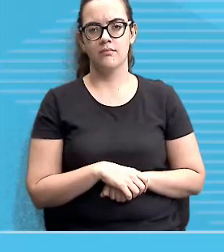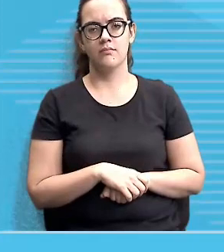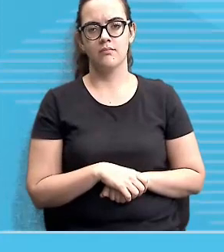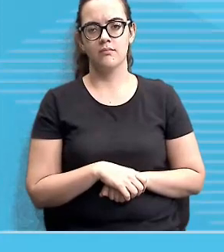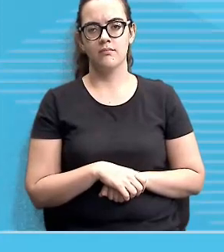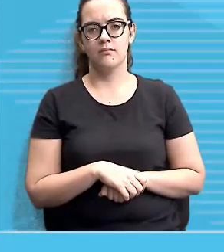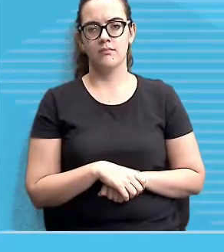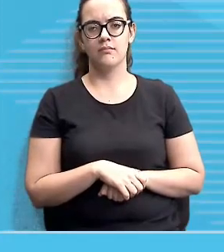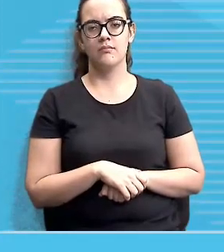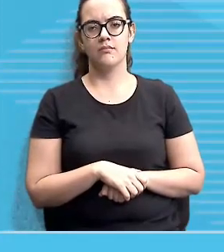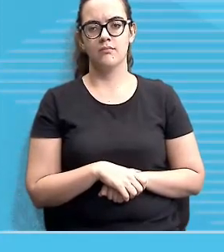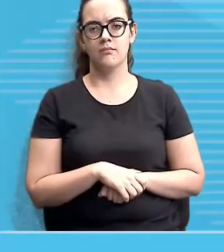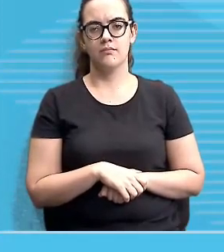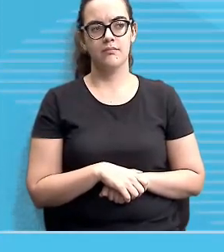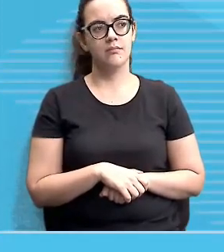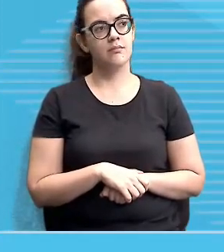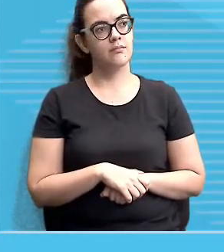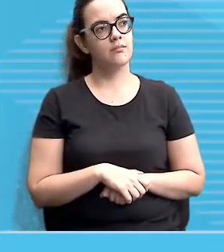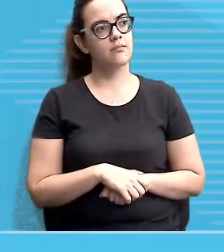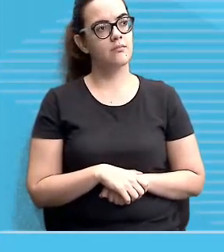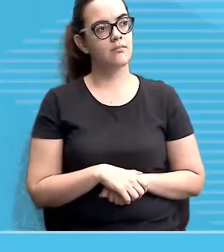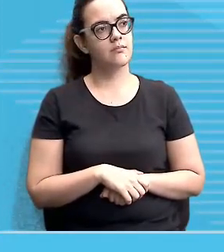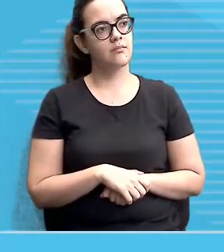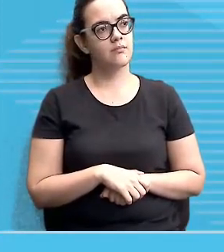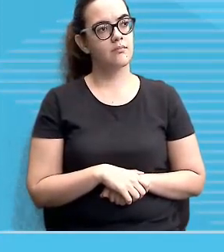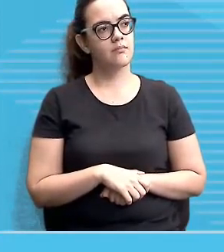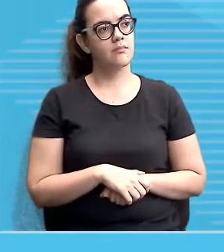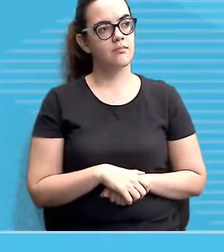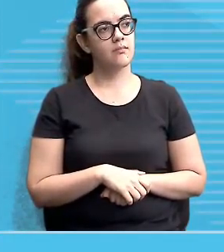e ele vai dizer o seguinte Olha só um